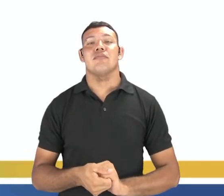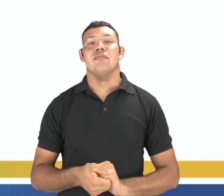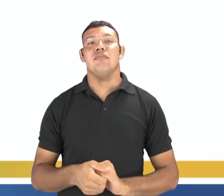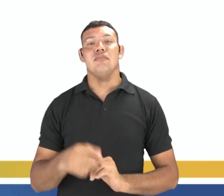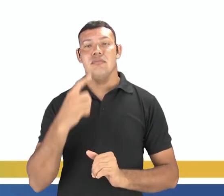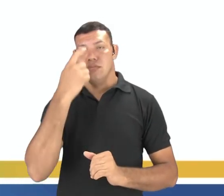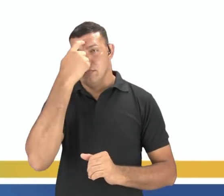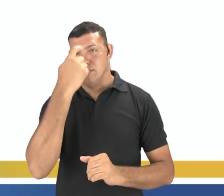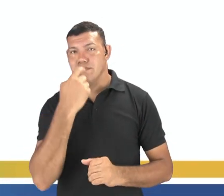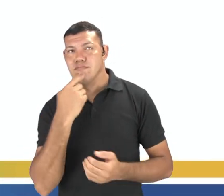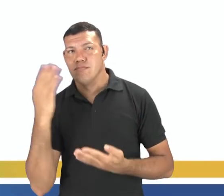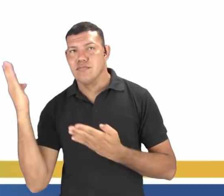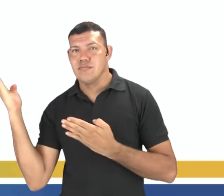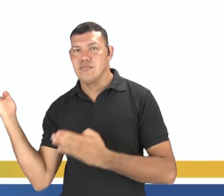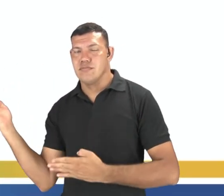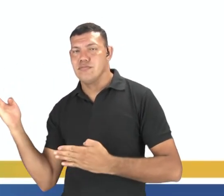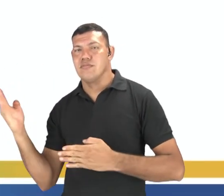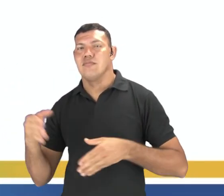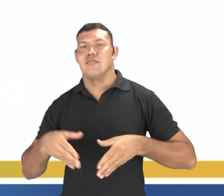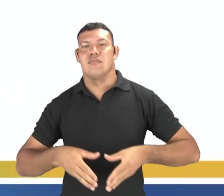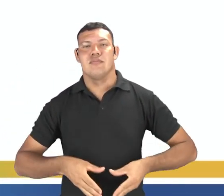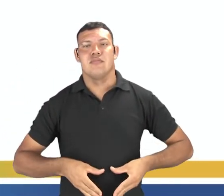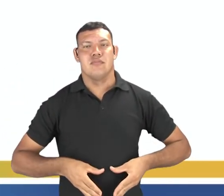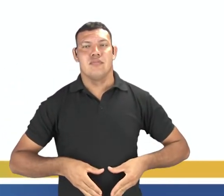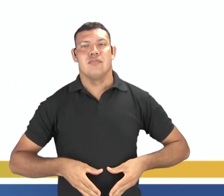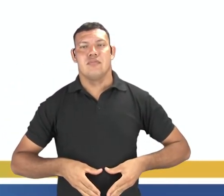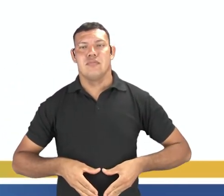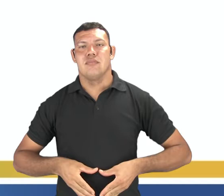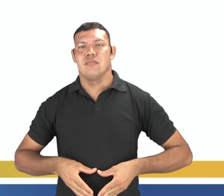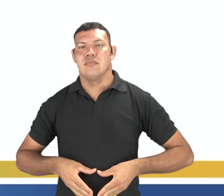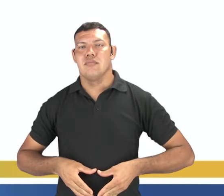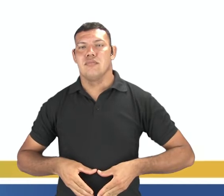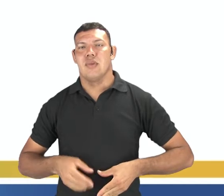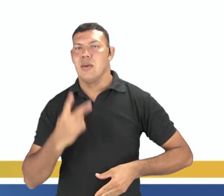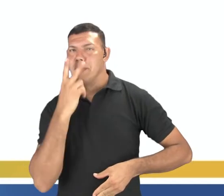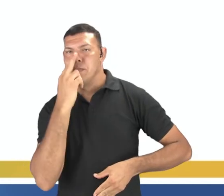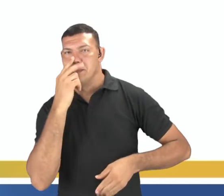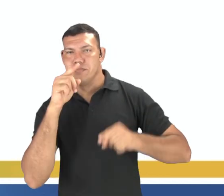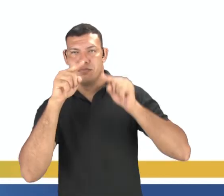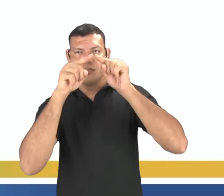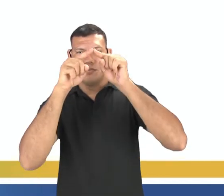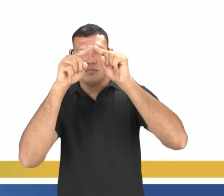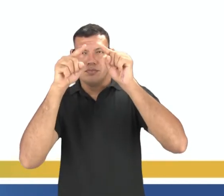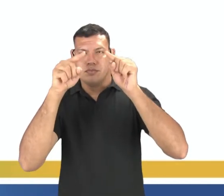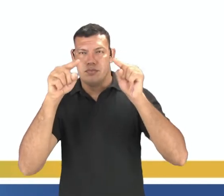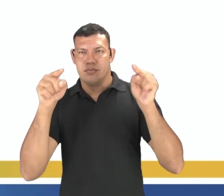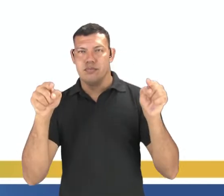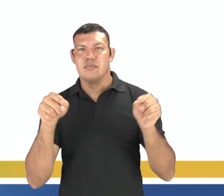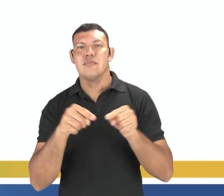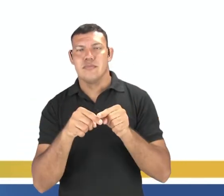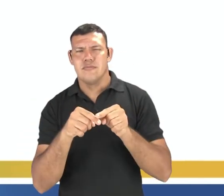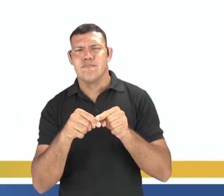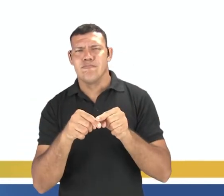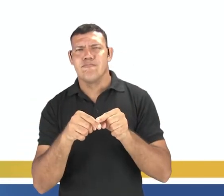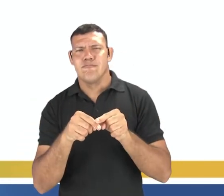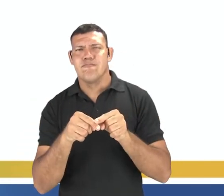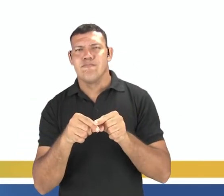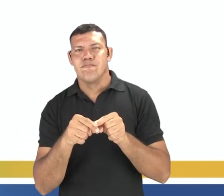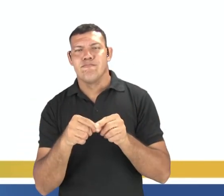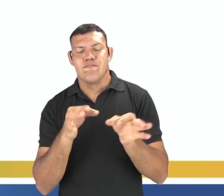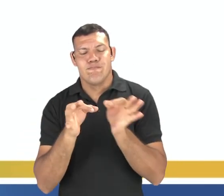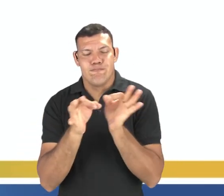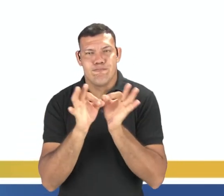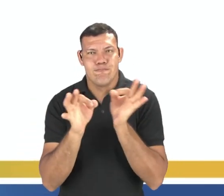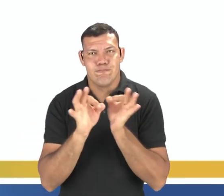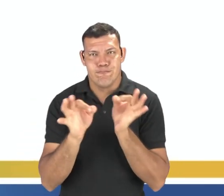uma imagem também do útero, em forma de uma pera, que todo mês ele se prepara para